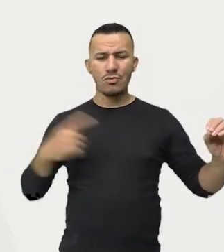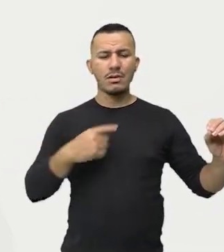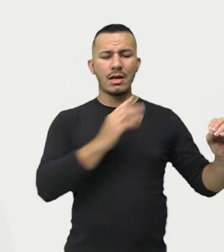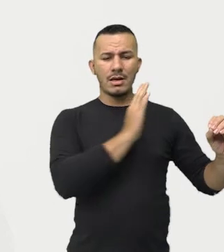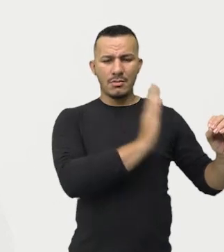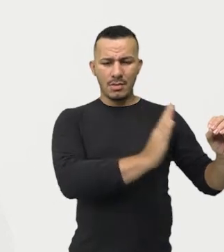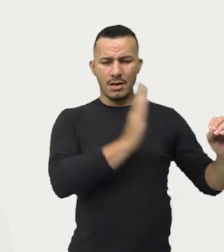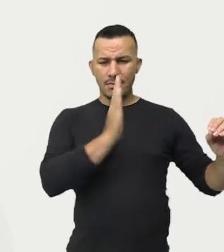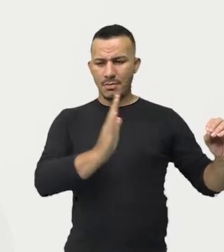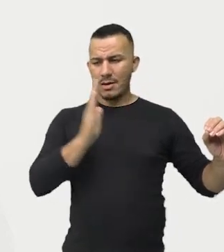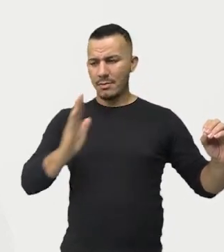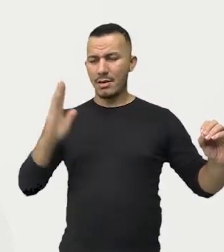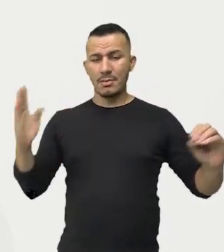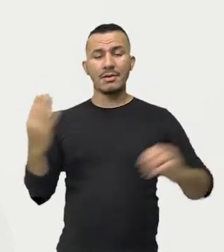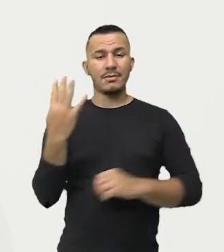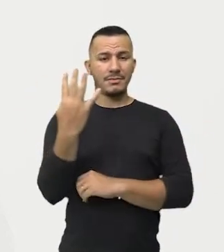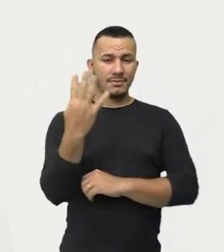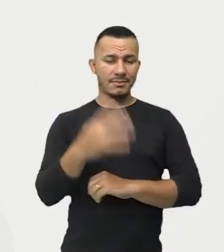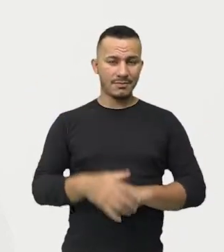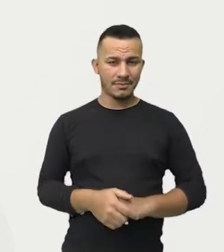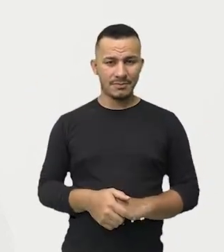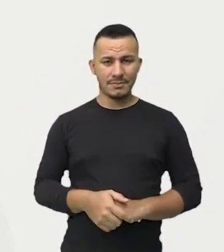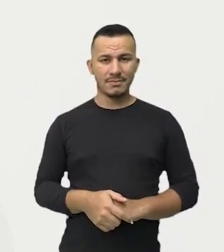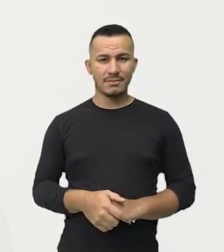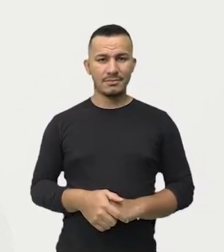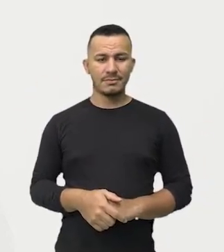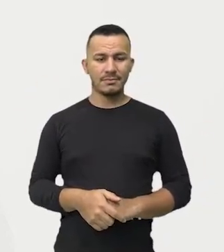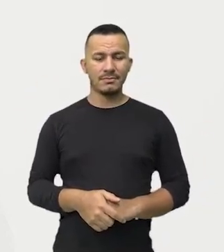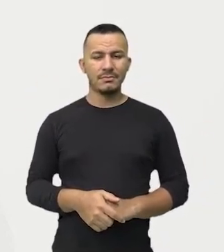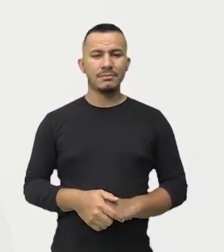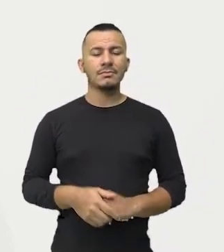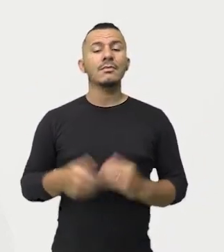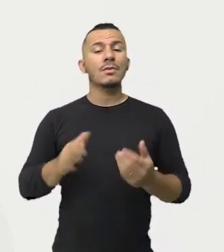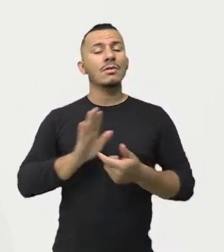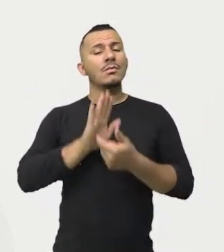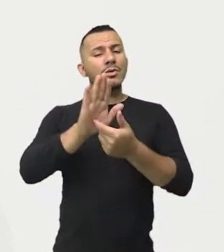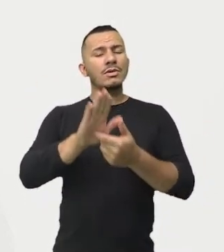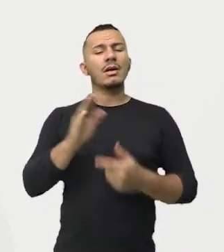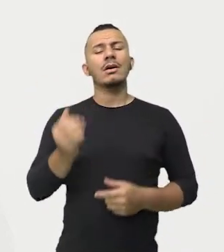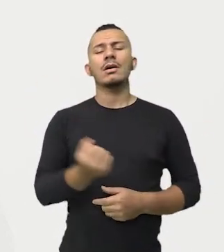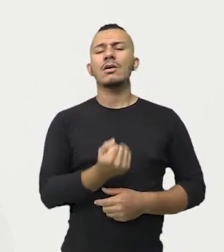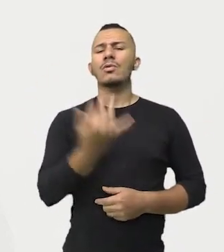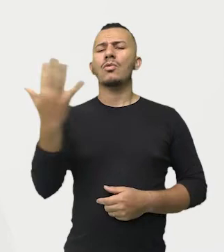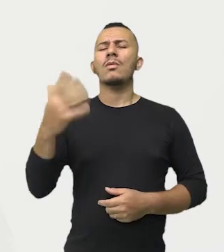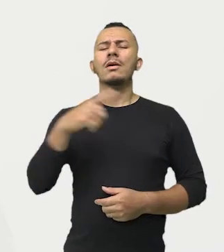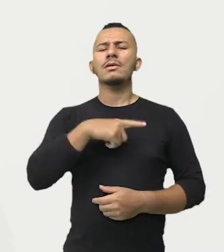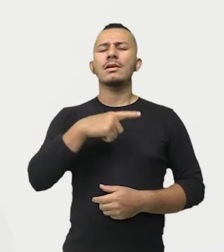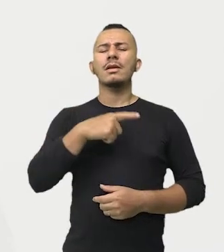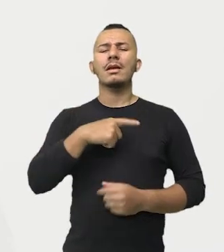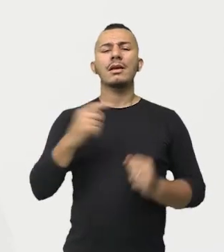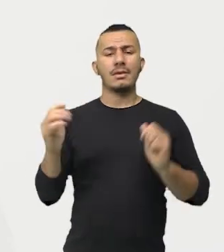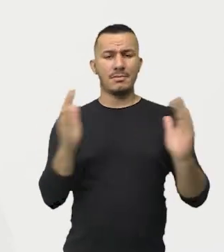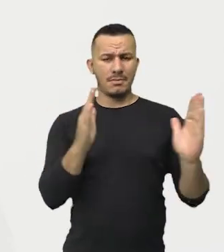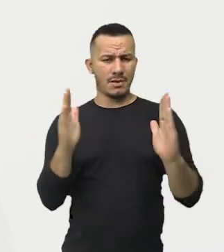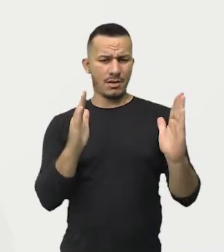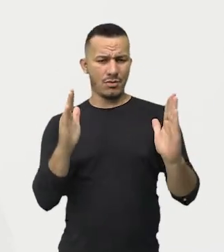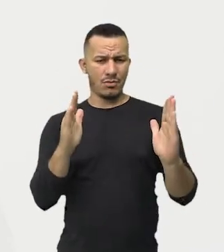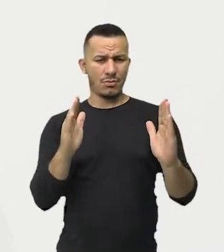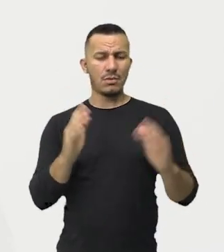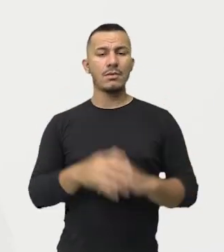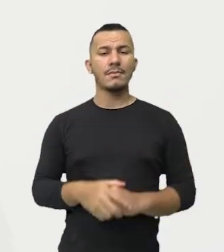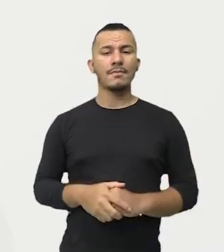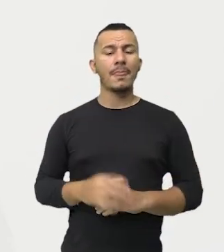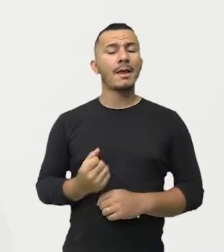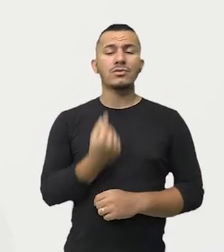número 1, ó, dividido em 4 partes, tá legal? E queremos representar quantas partes desse intervalo? Queremos